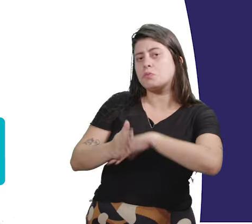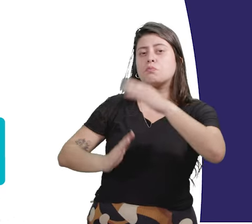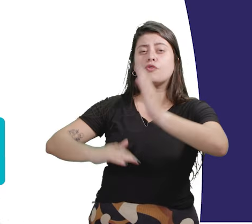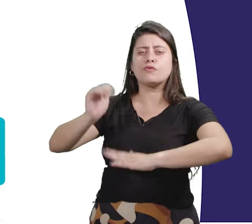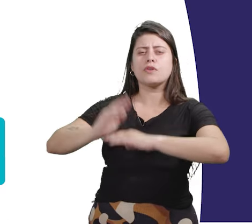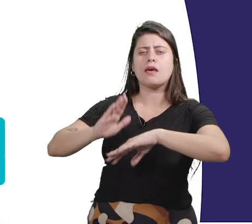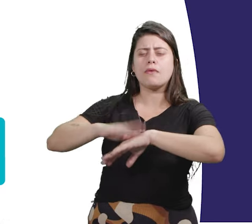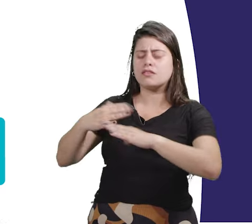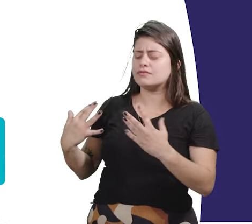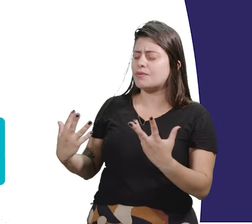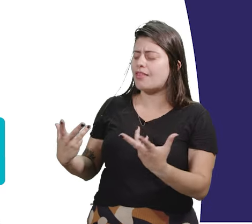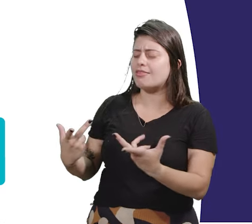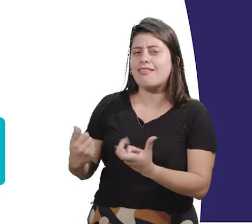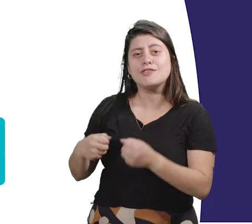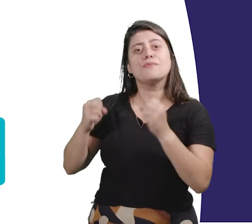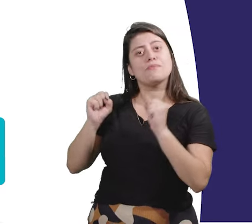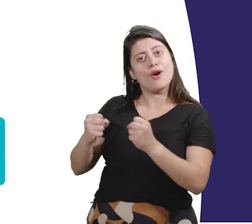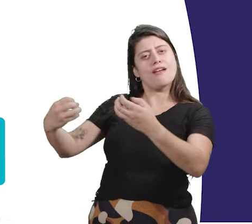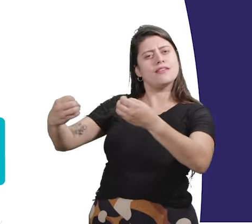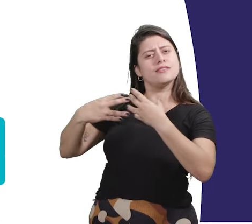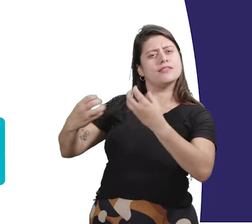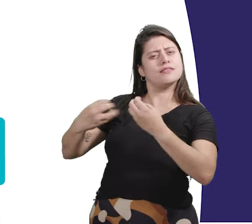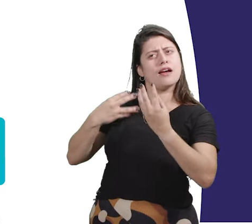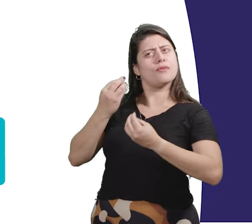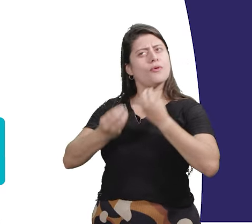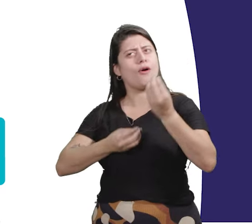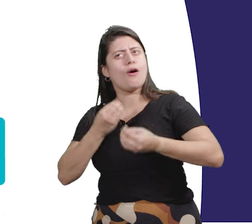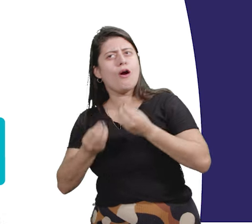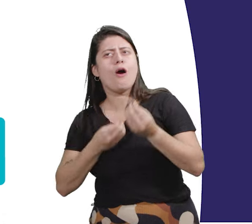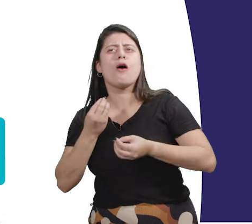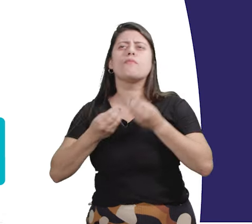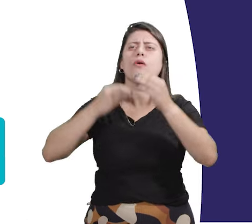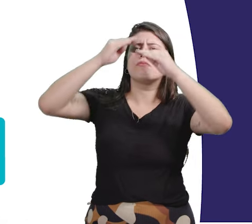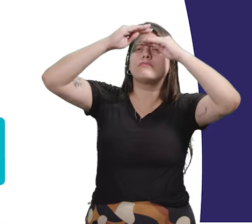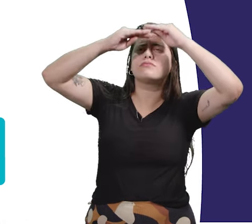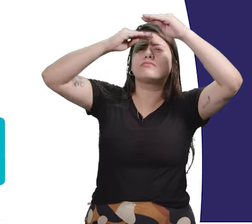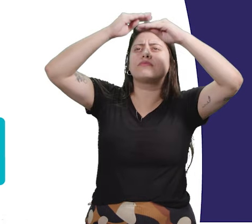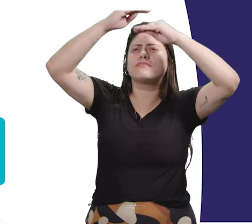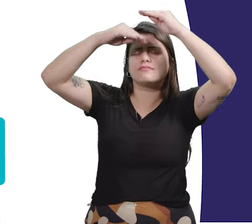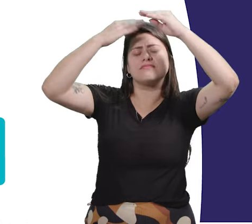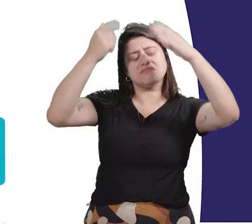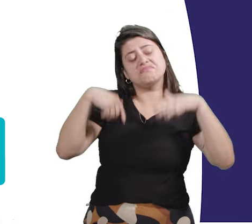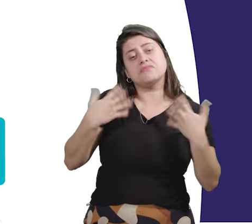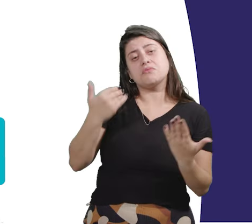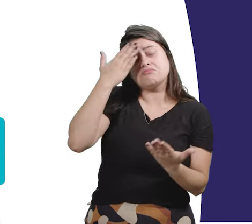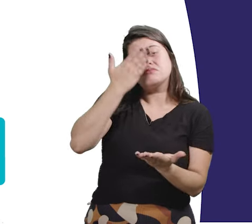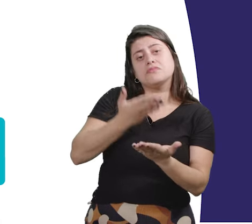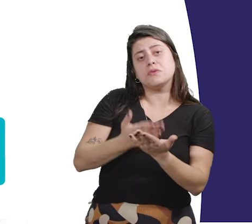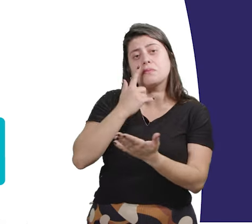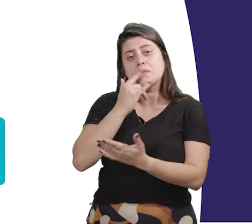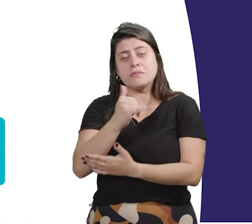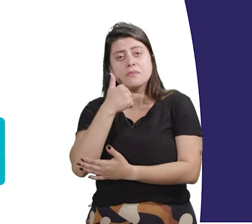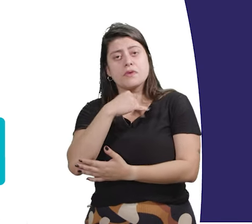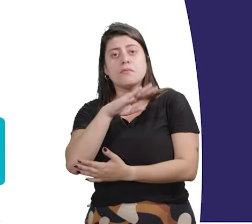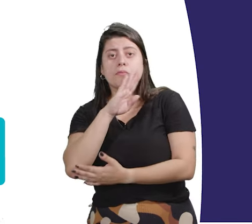né, que podem dar orientações, né, e um suporte nesse processo. Então, acredito que os pais eles têm buscado cada vez mais, né, oferecer